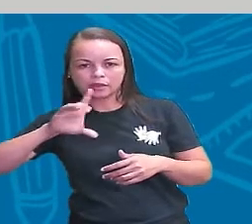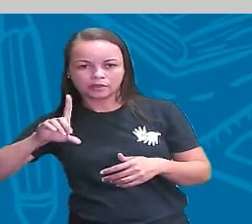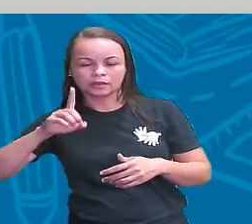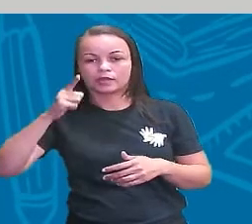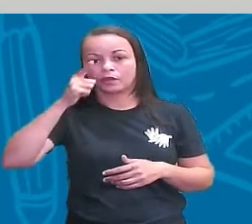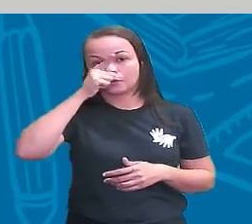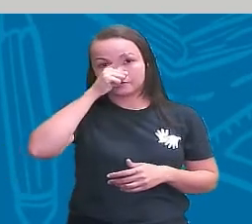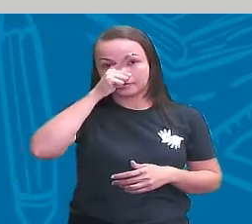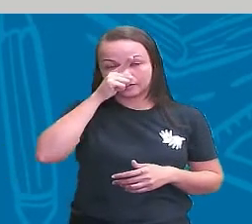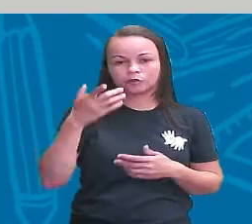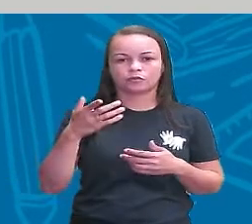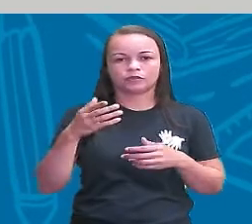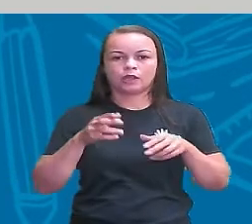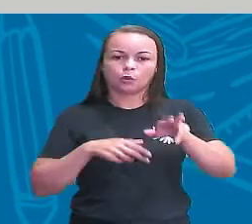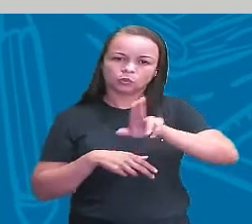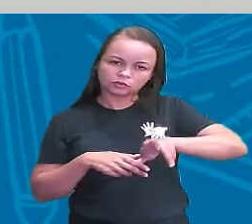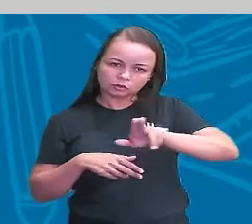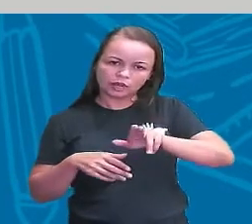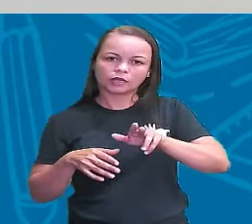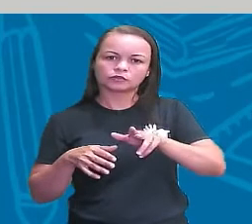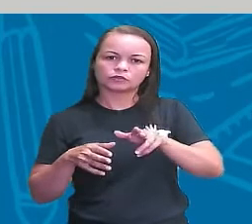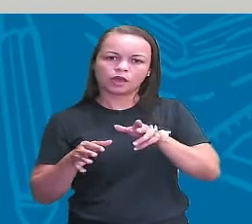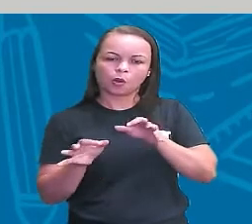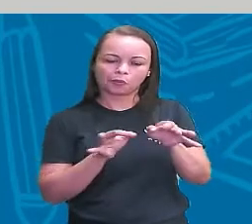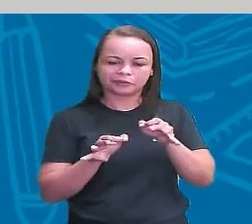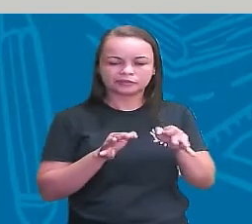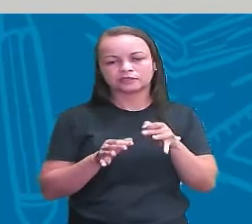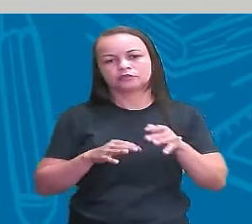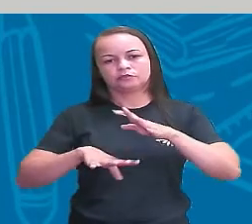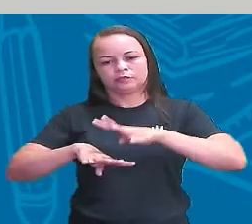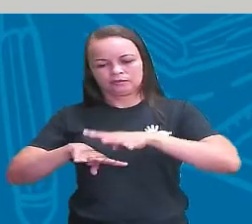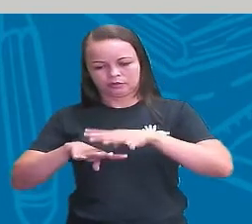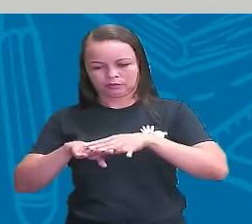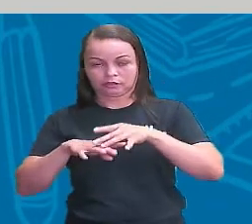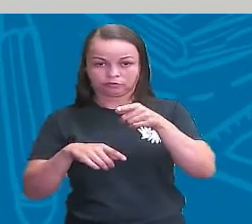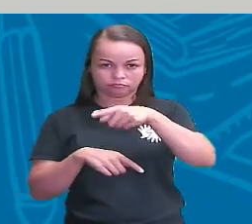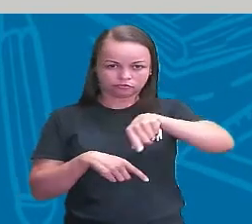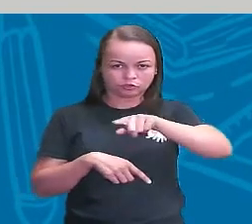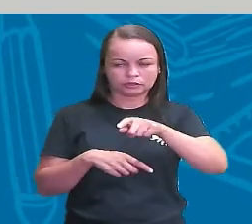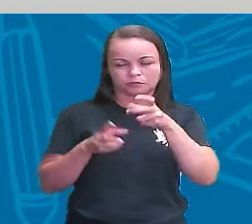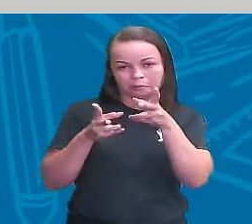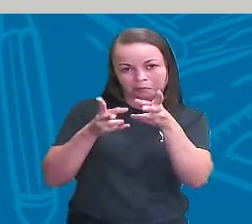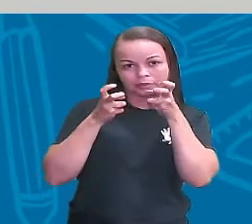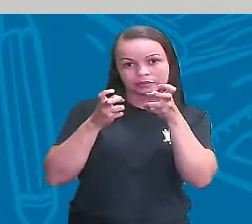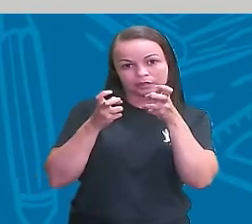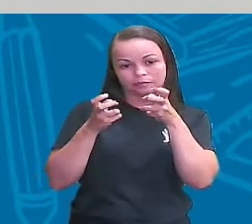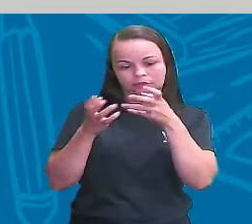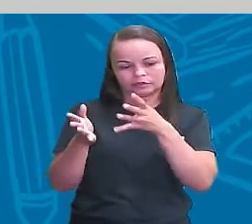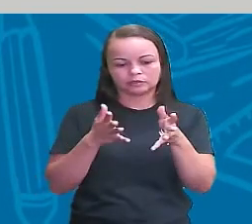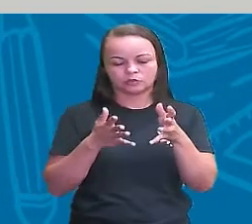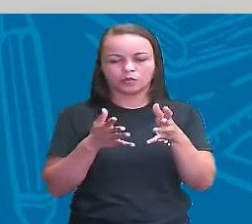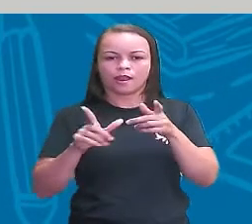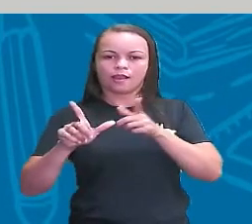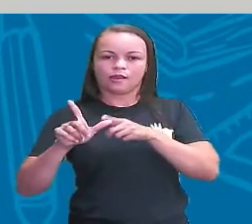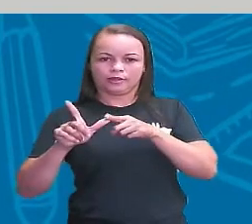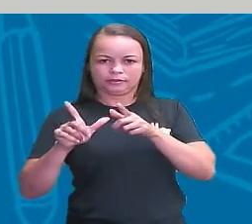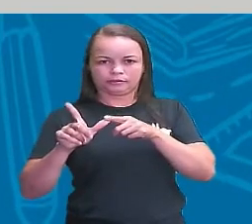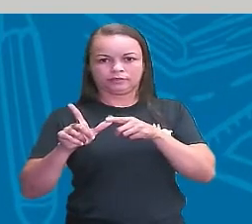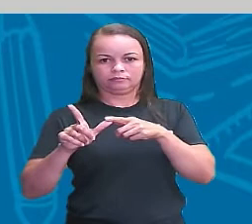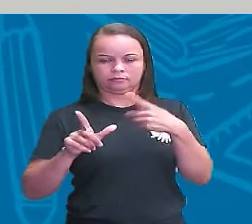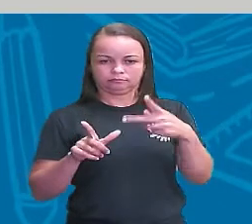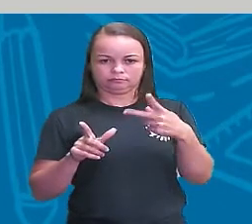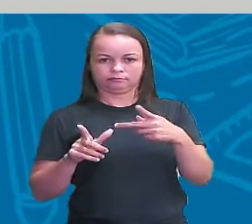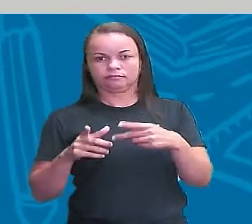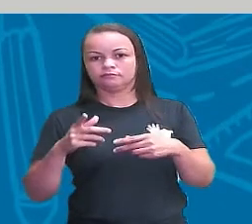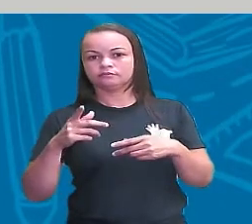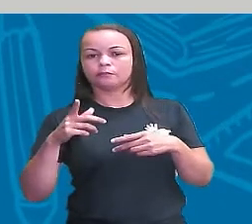utilizado nas fórmulas matemáticas, tá? Então, aqui, ó, vocês já começaram a observar uma letra do alfabeto grego. E essa letra é chamada